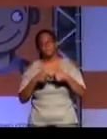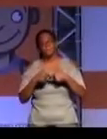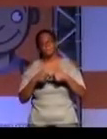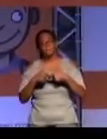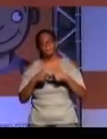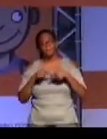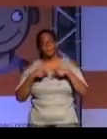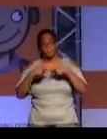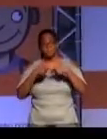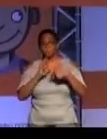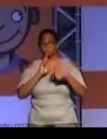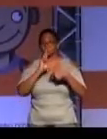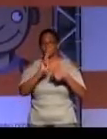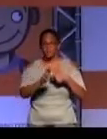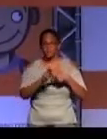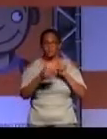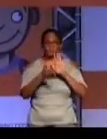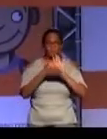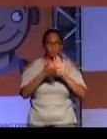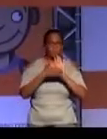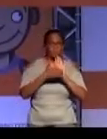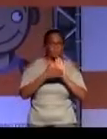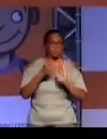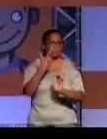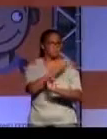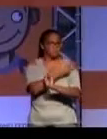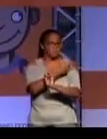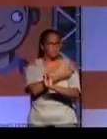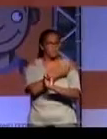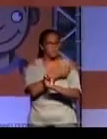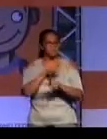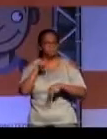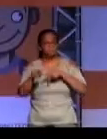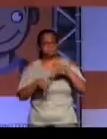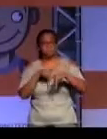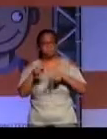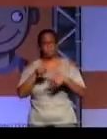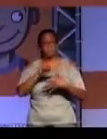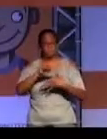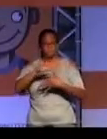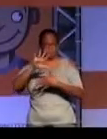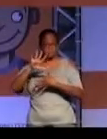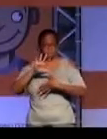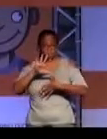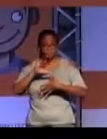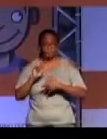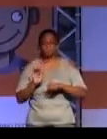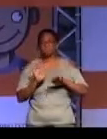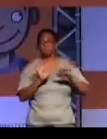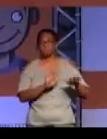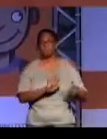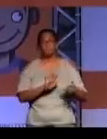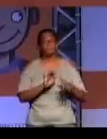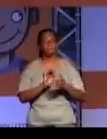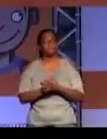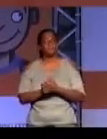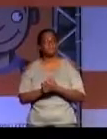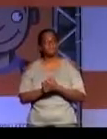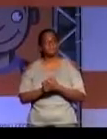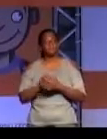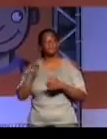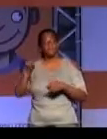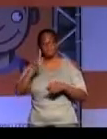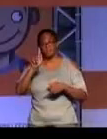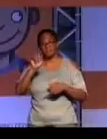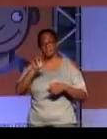esse resultado e essa proposta de vacinação em massa para as Américas, e o Carralho Guerra de Macedo